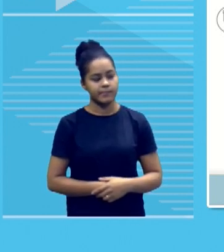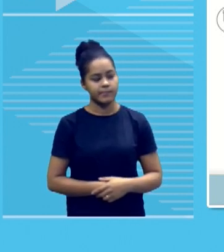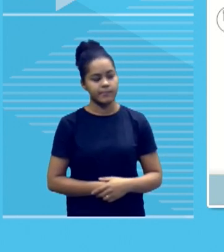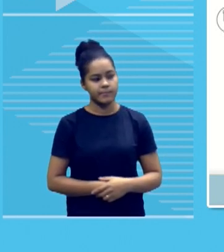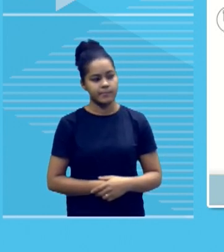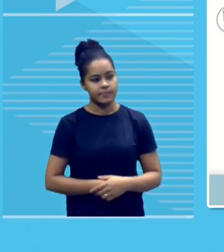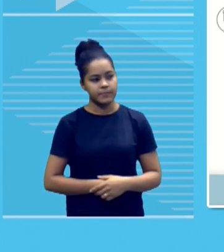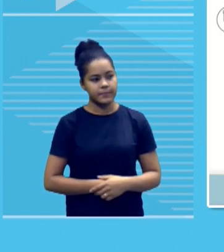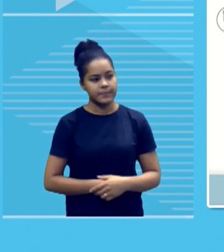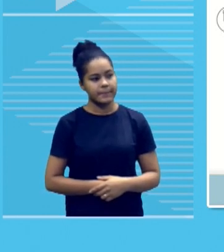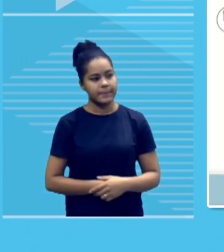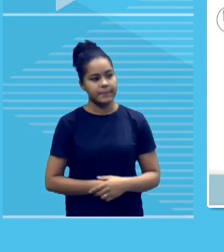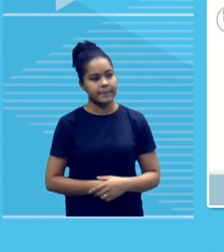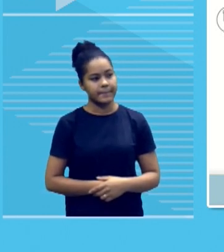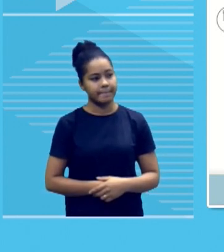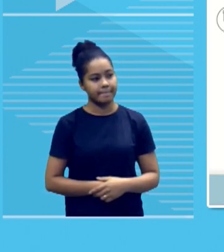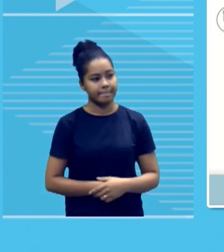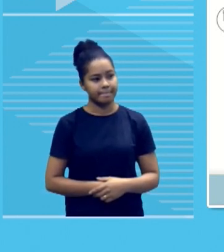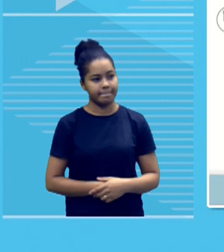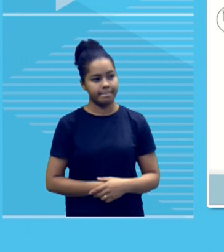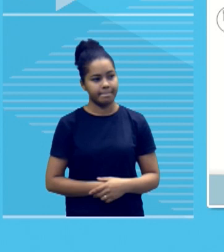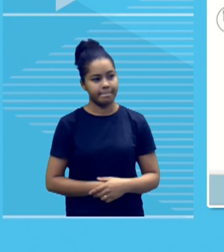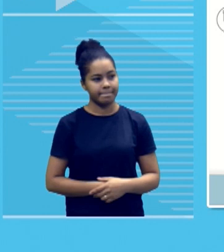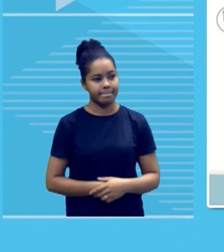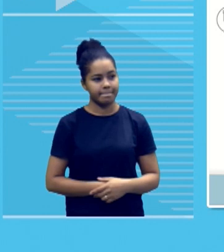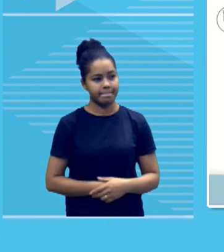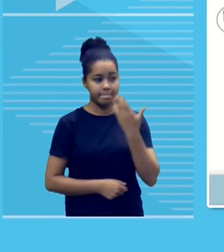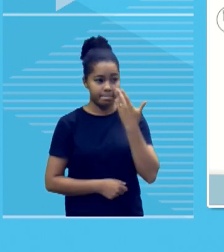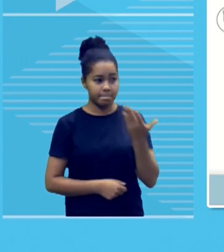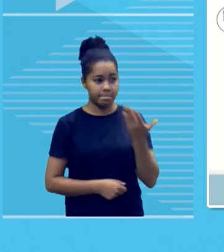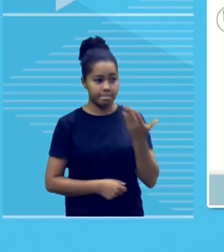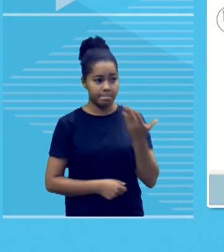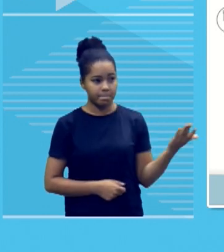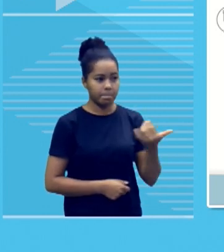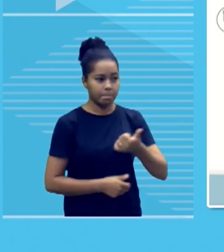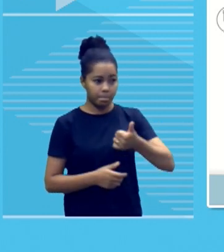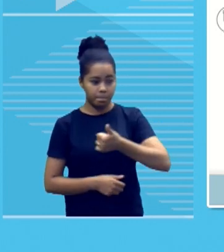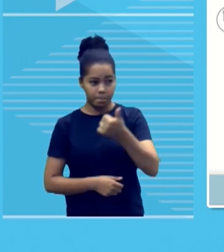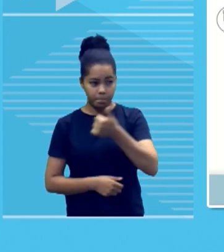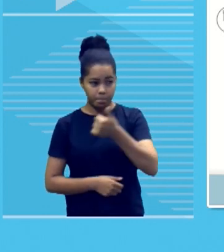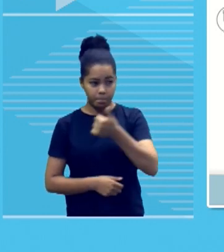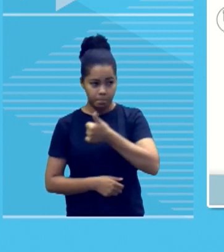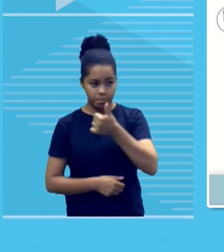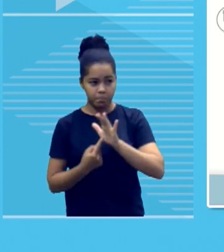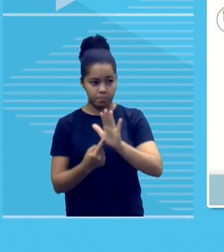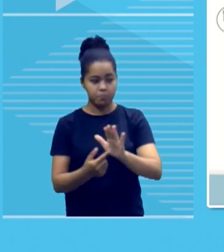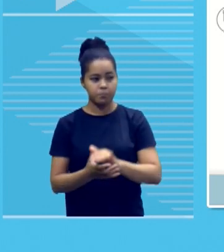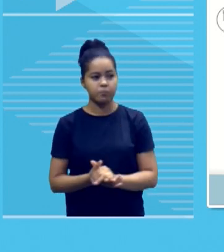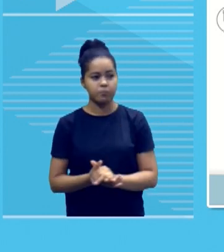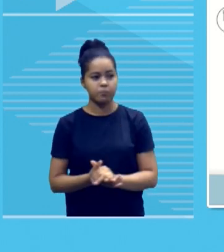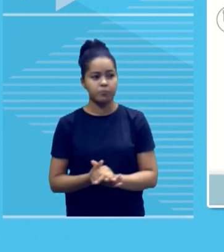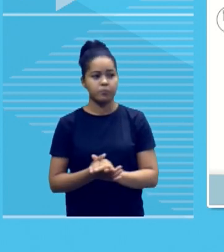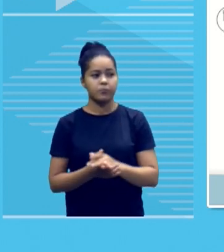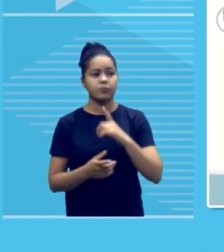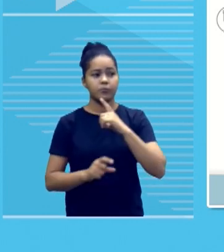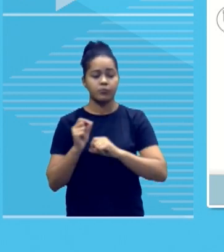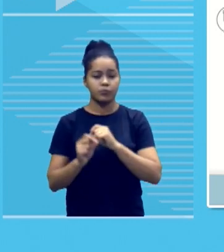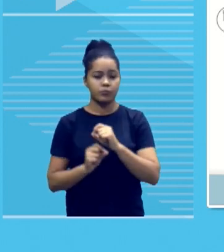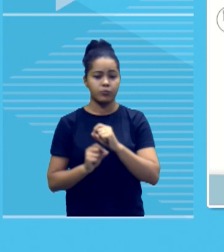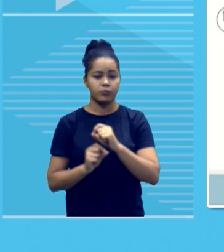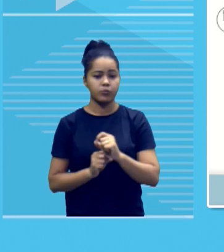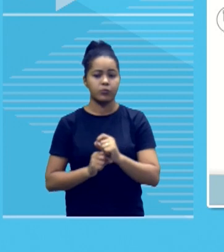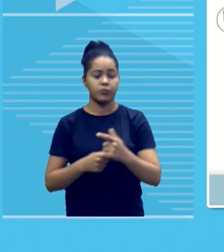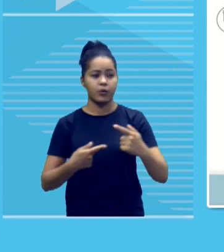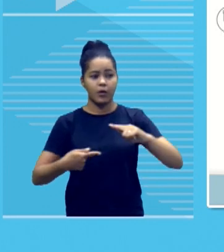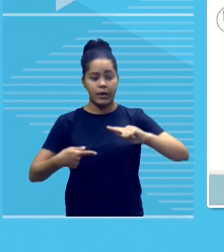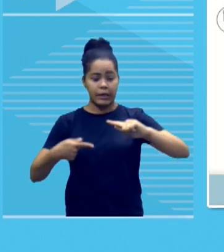com isso pessoal olha aí olha o caso aí o primeiro caso exemplo de tautomeria envolvendo aldeído